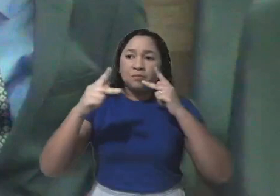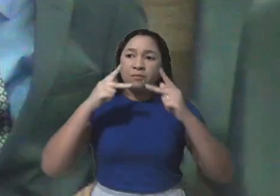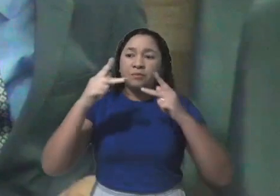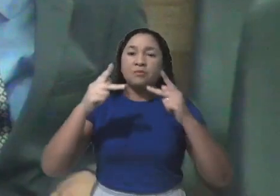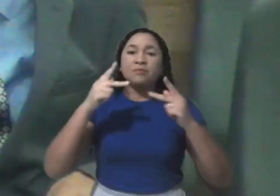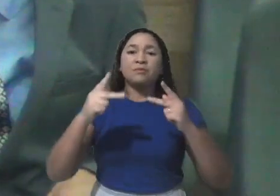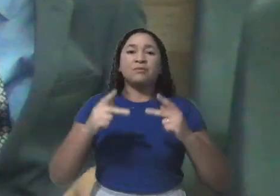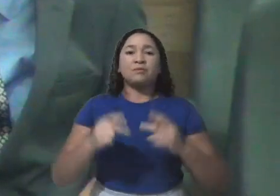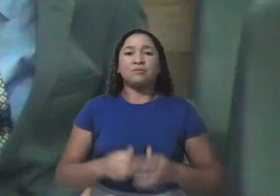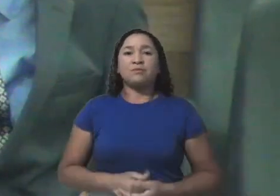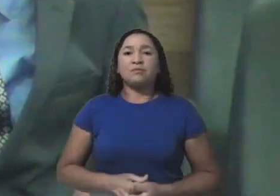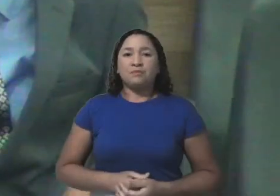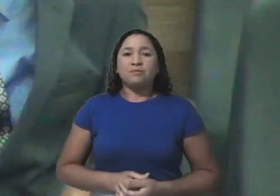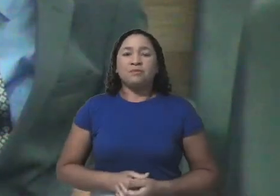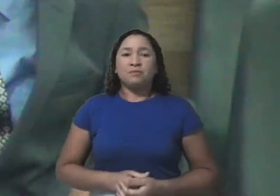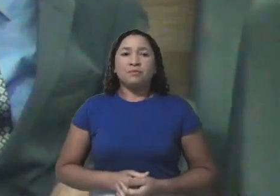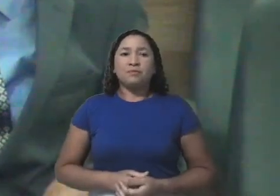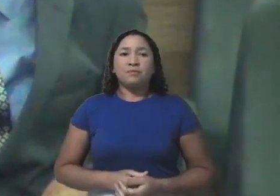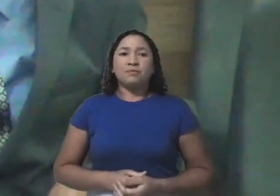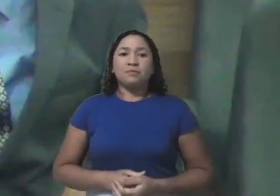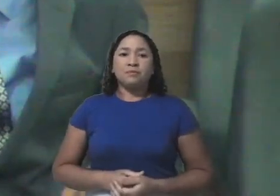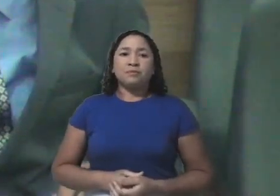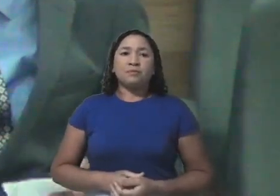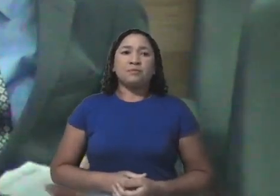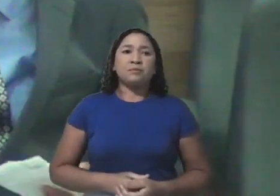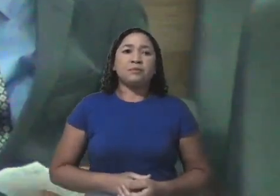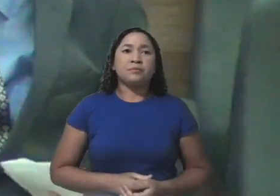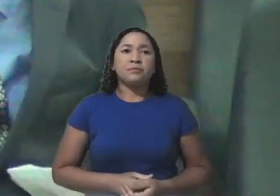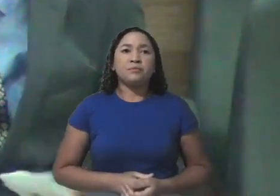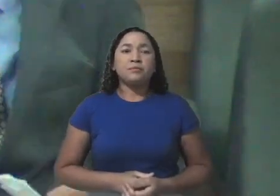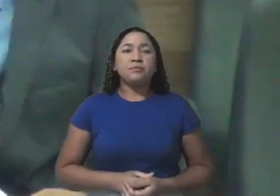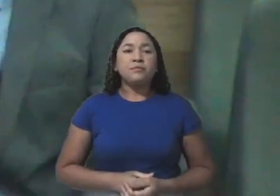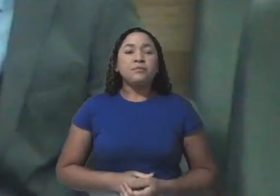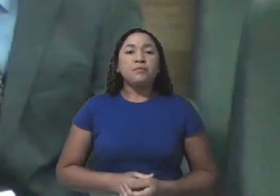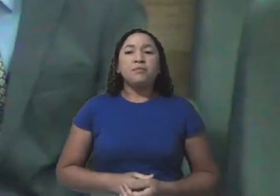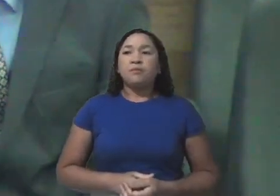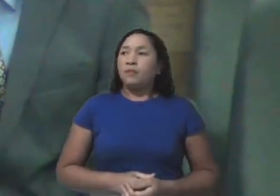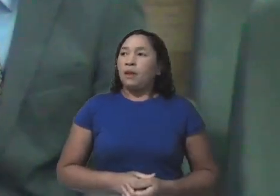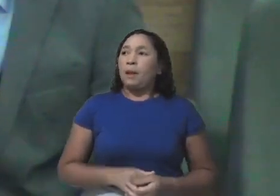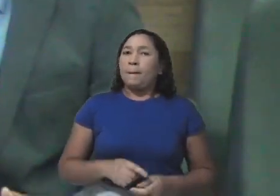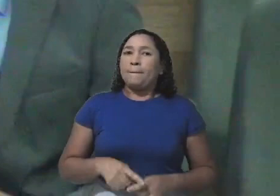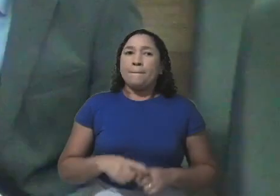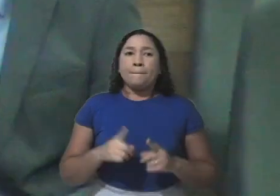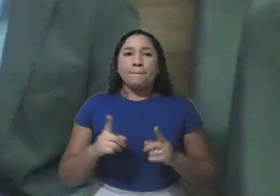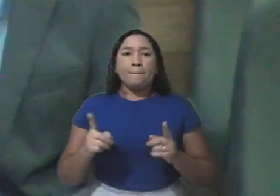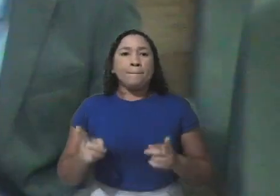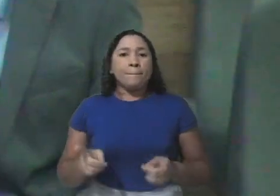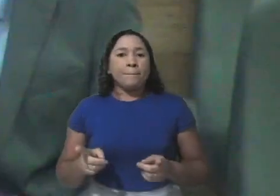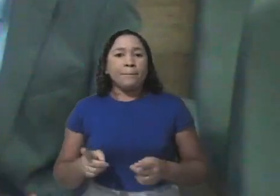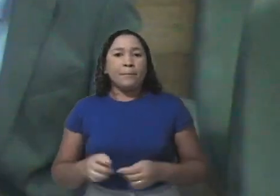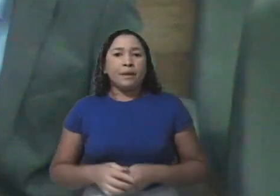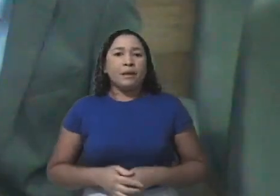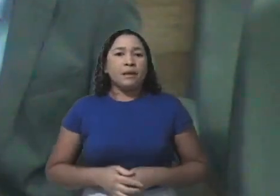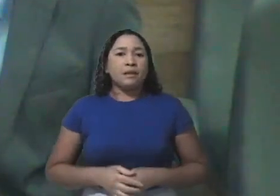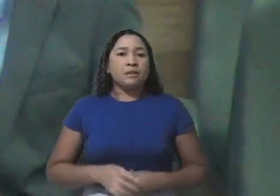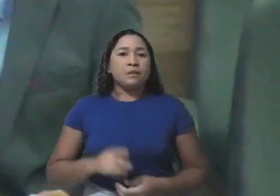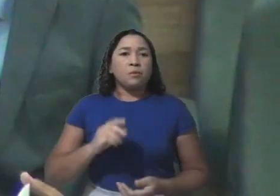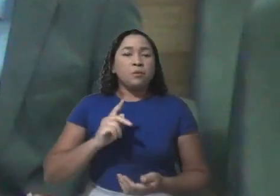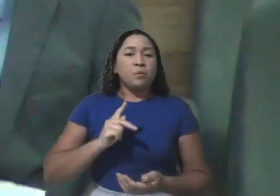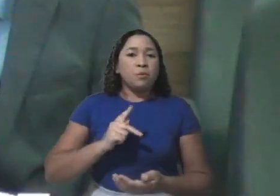assembleianos. E o que é que nos define como assembleianos? O que é que nos define ou